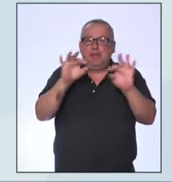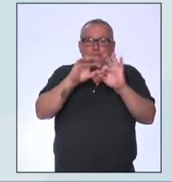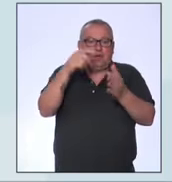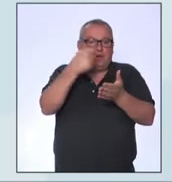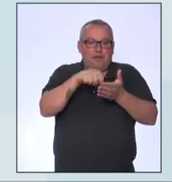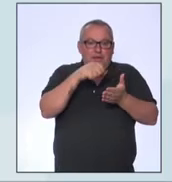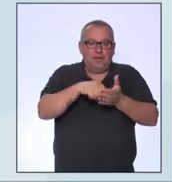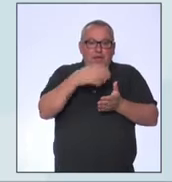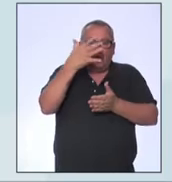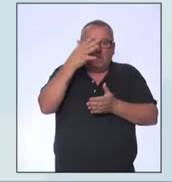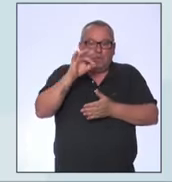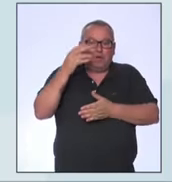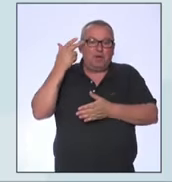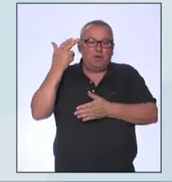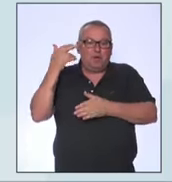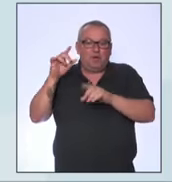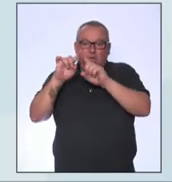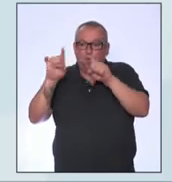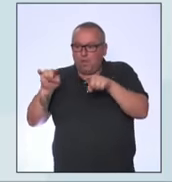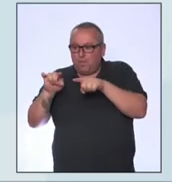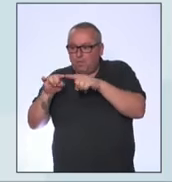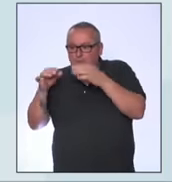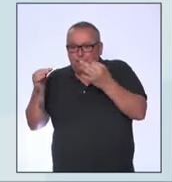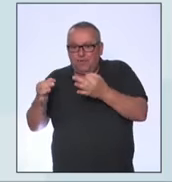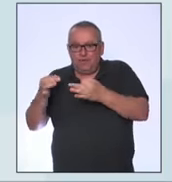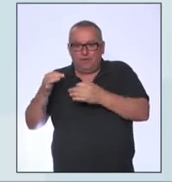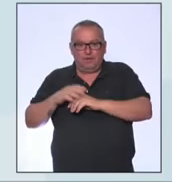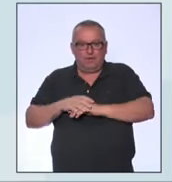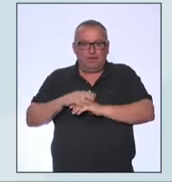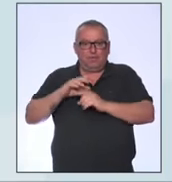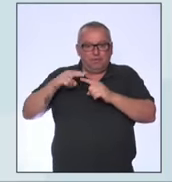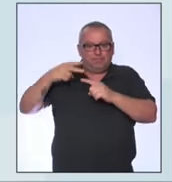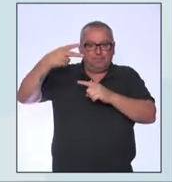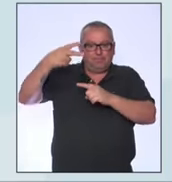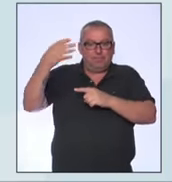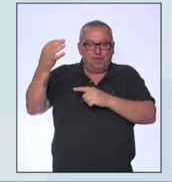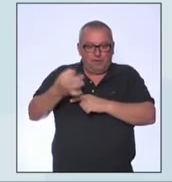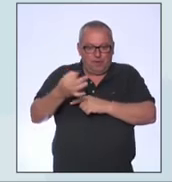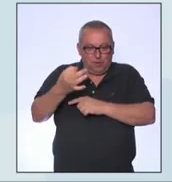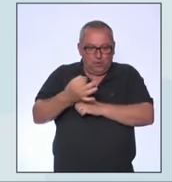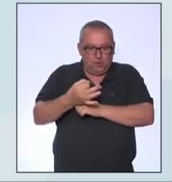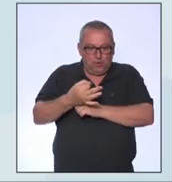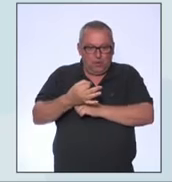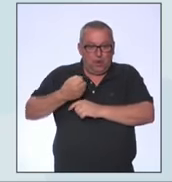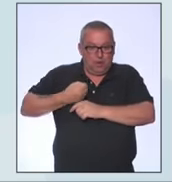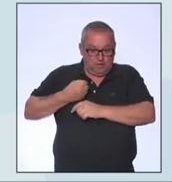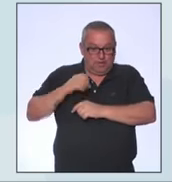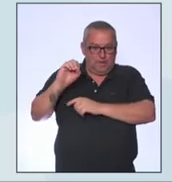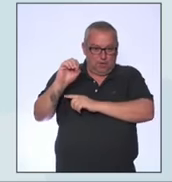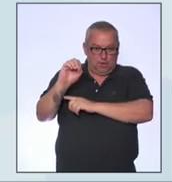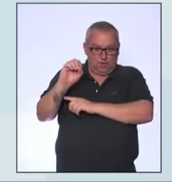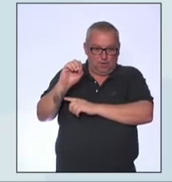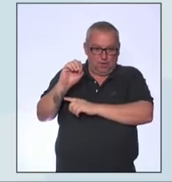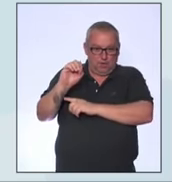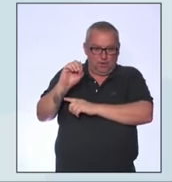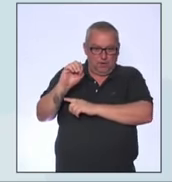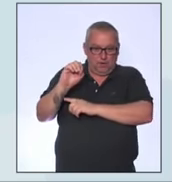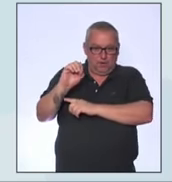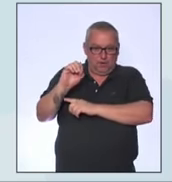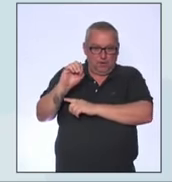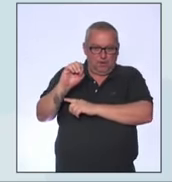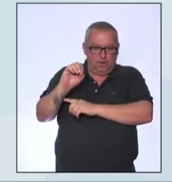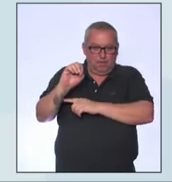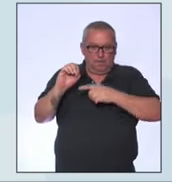10 primeiros naturais quadrados perfeitos. Lembrando que o primeiro número natural é o zero, certo? E